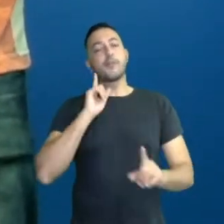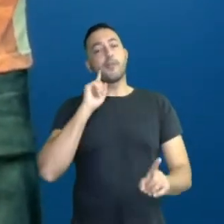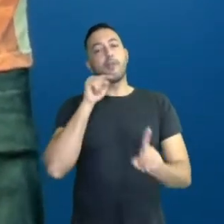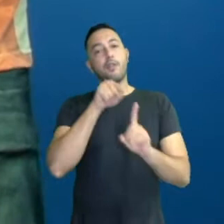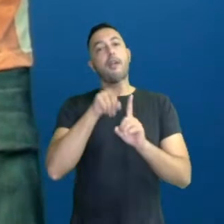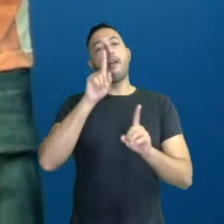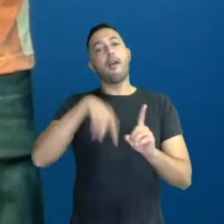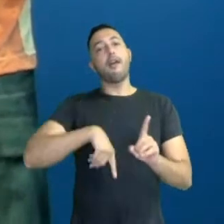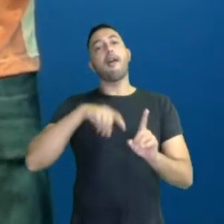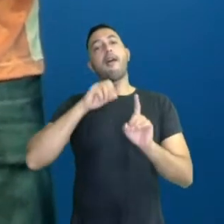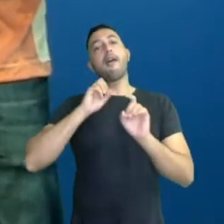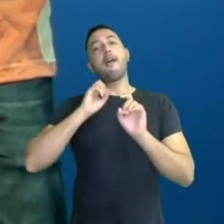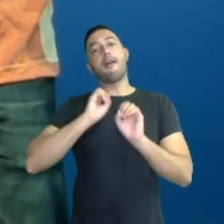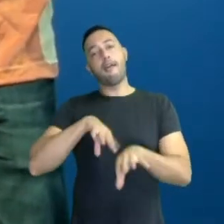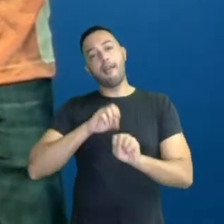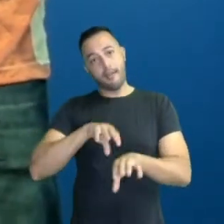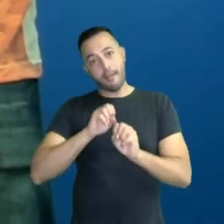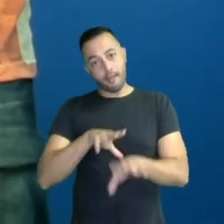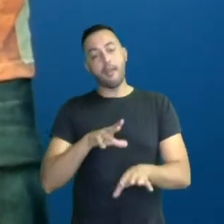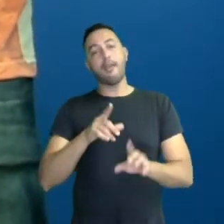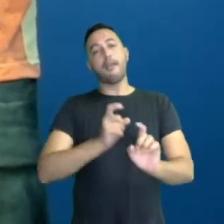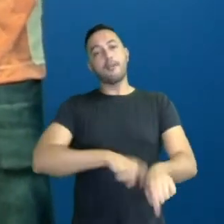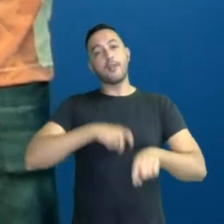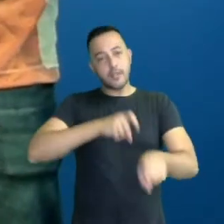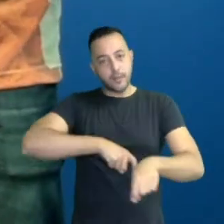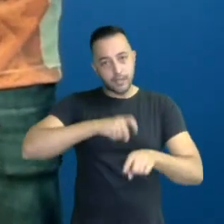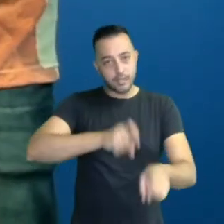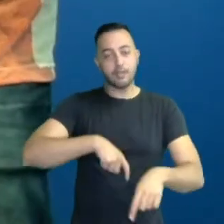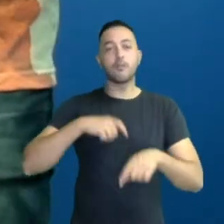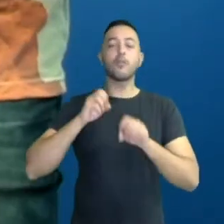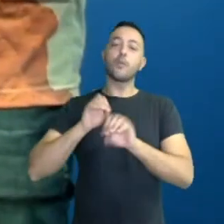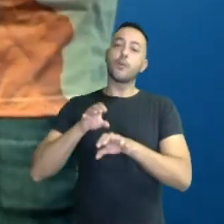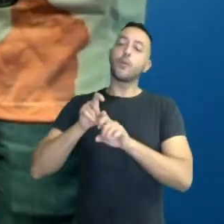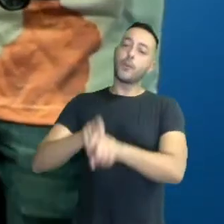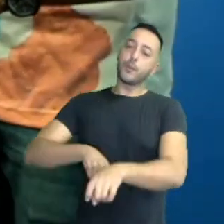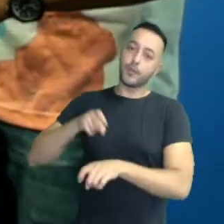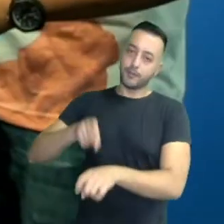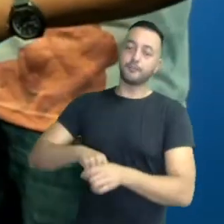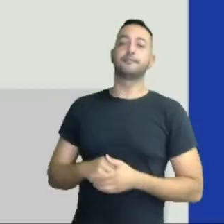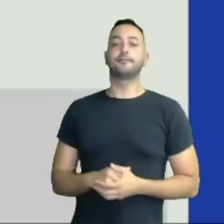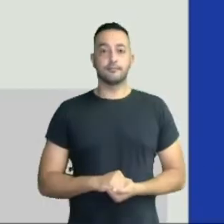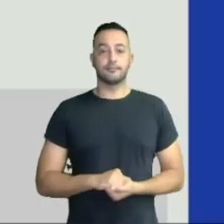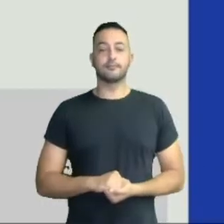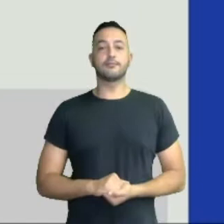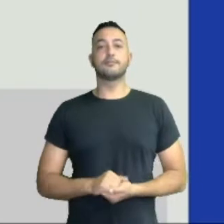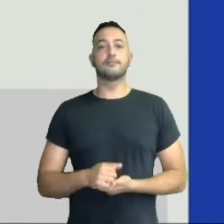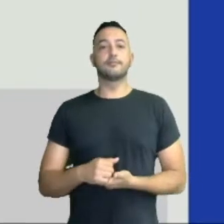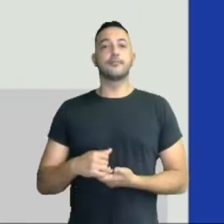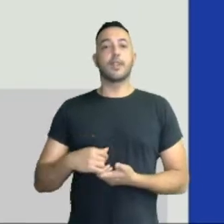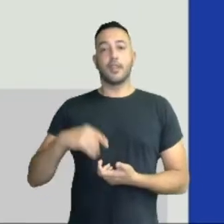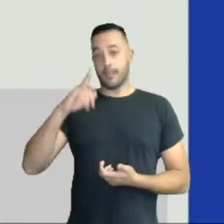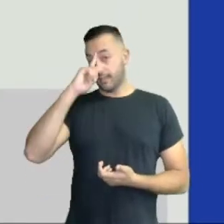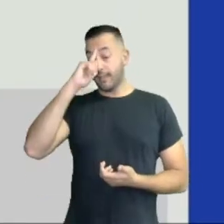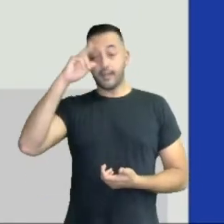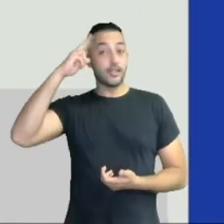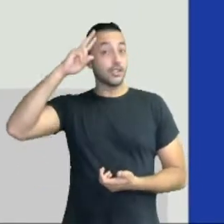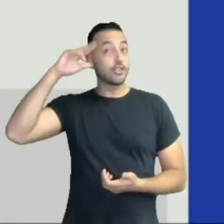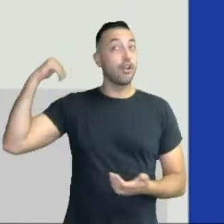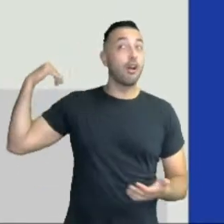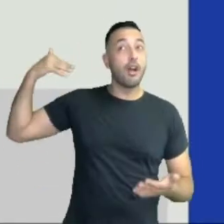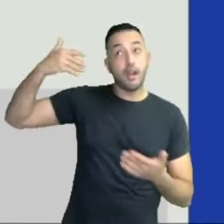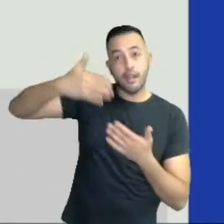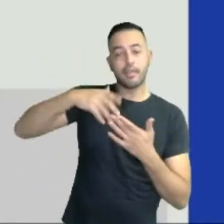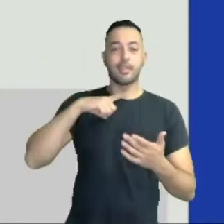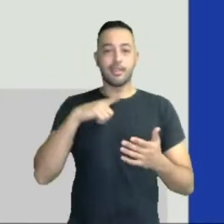numa educação primária, numa educação agrícola, numa educação rural. A história da Grécia é comumente dividida em